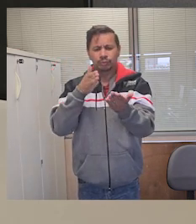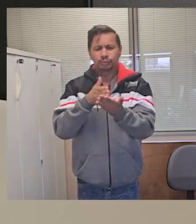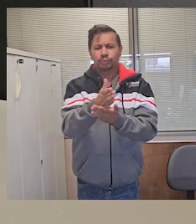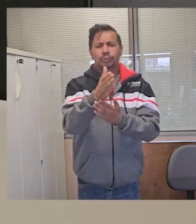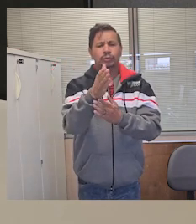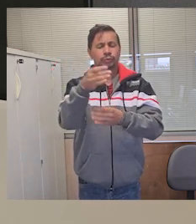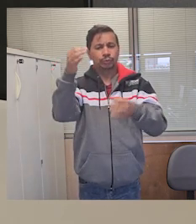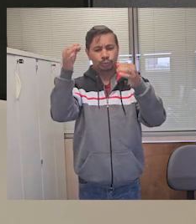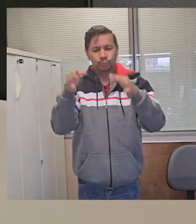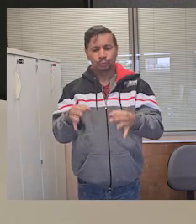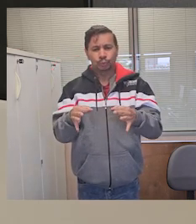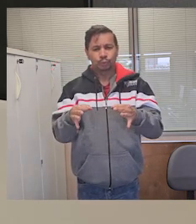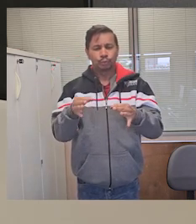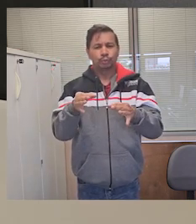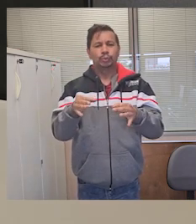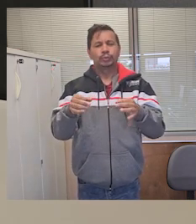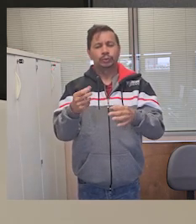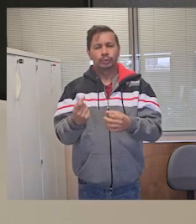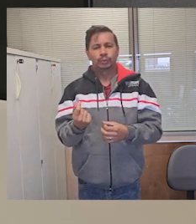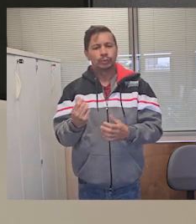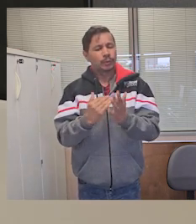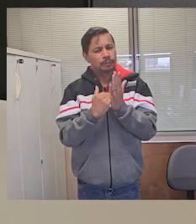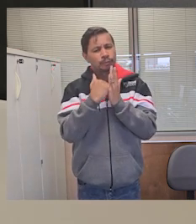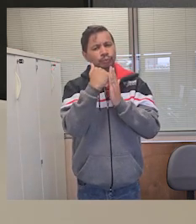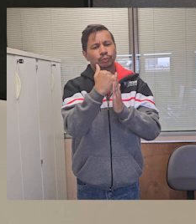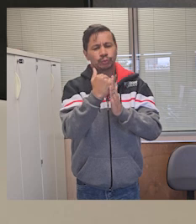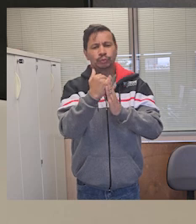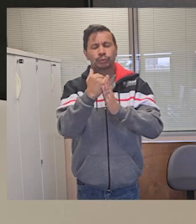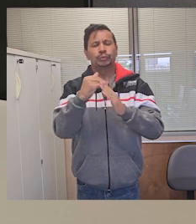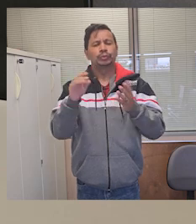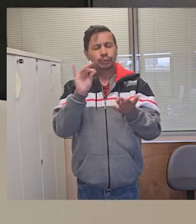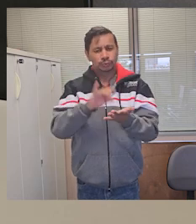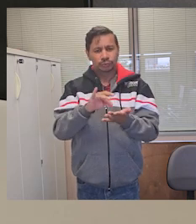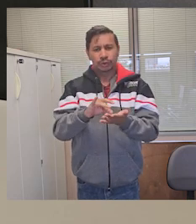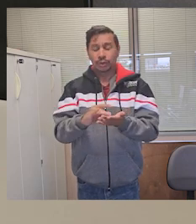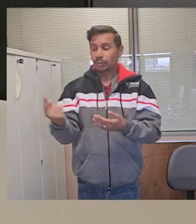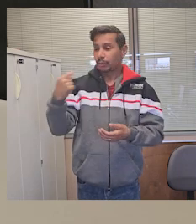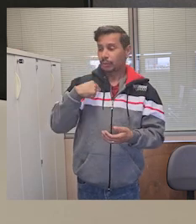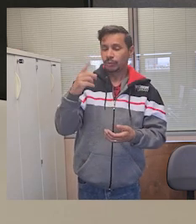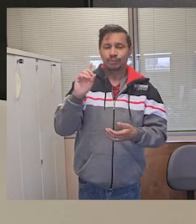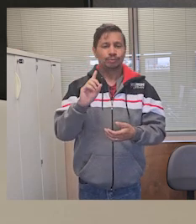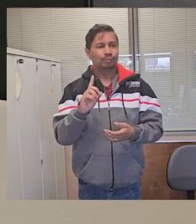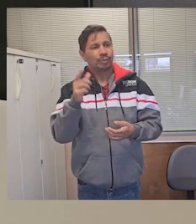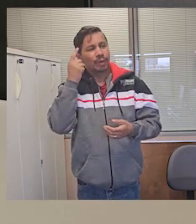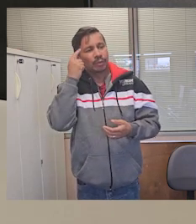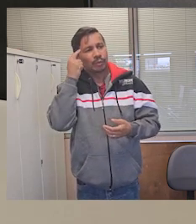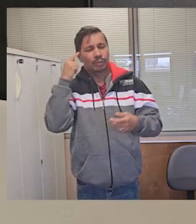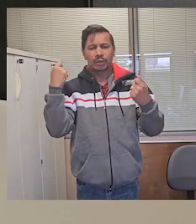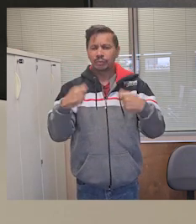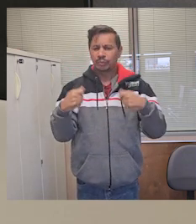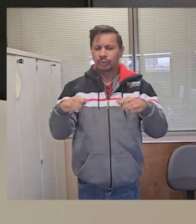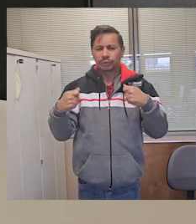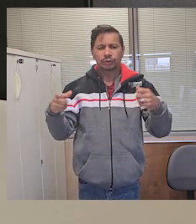proposta patronal com aumento real. Isso não significa que será repassado para nós aqui.